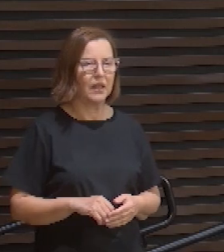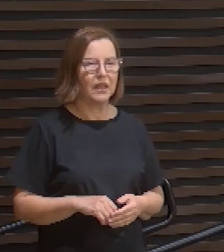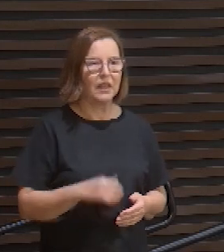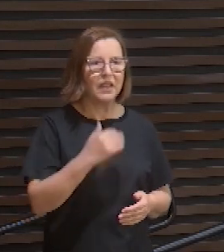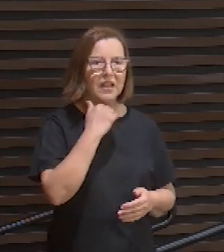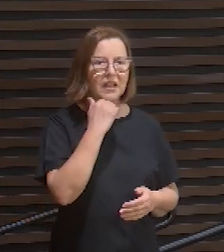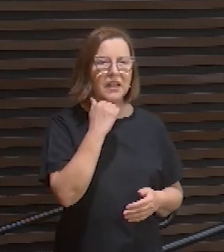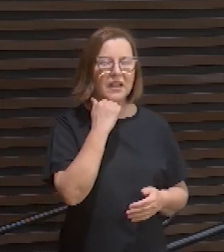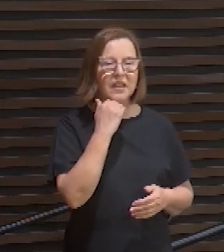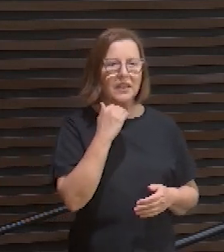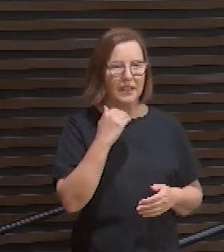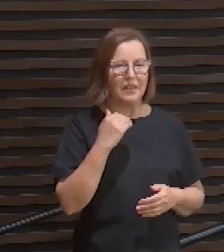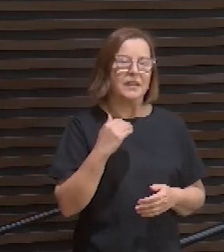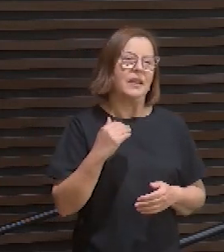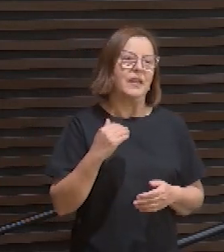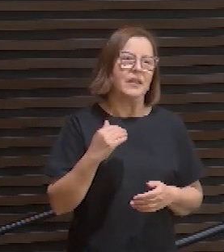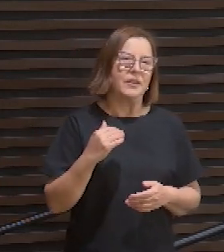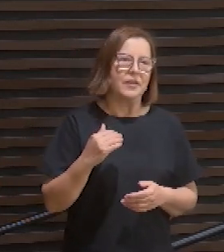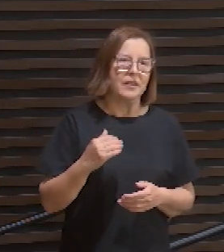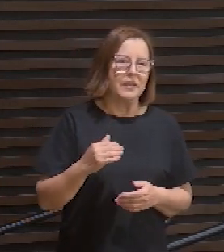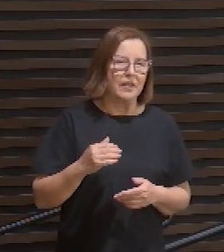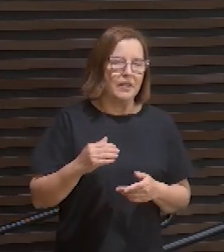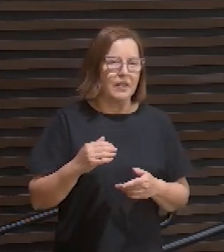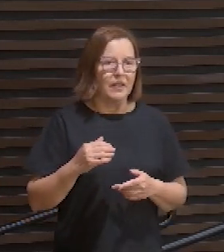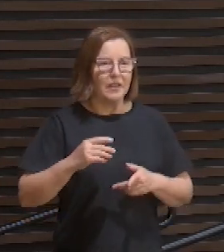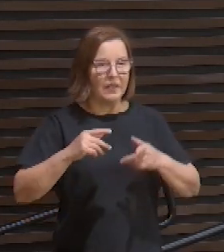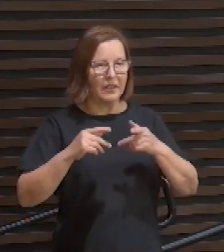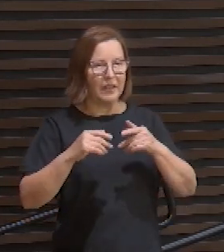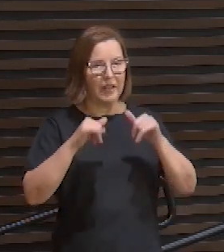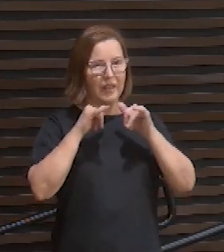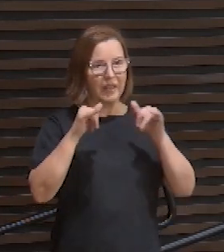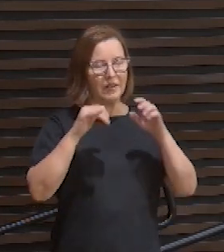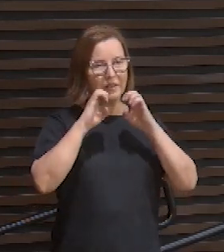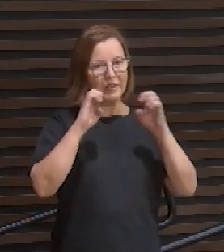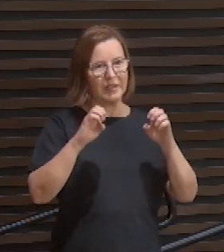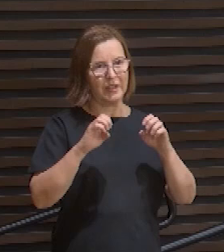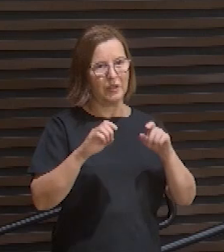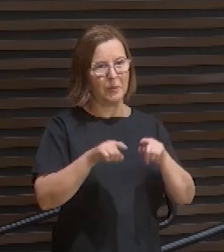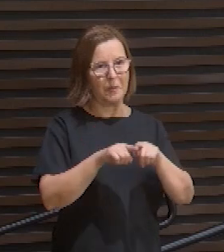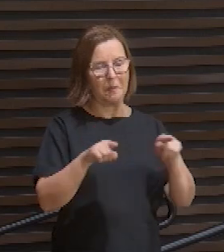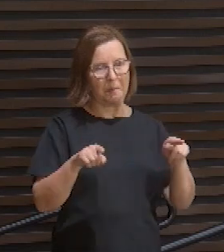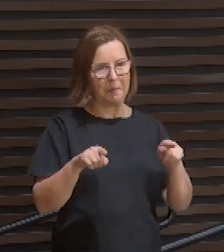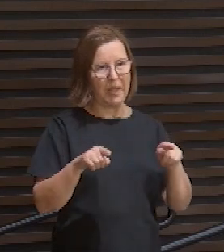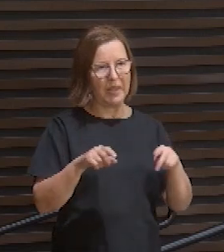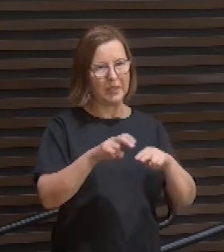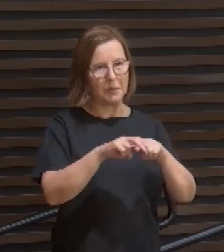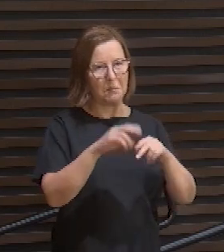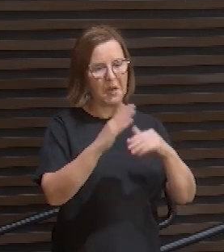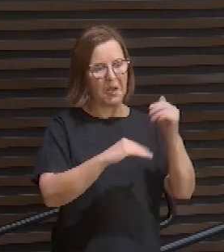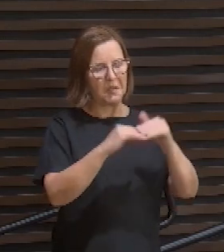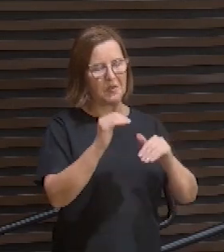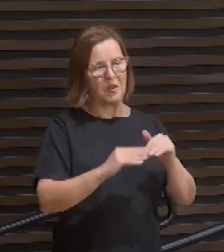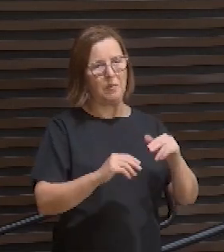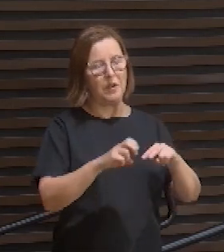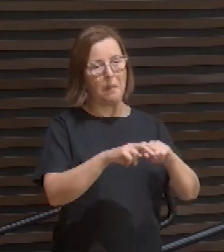não há ressurreição, mas pelas suas obras e pelas suas palavras, eles claramente demonstram que não creem na ressurreição.